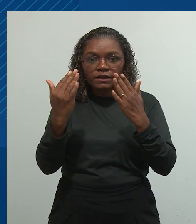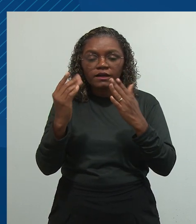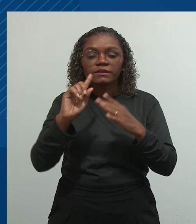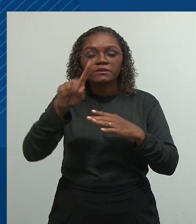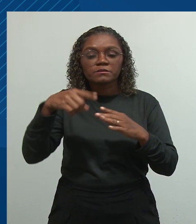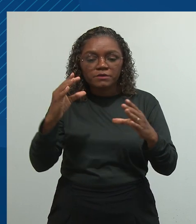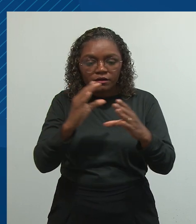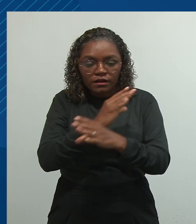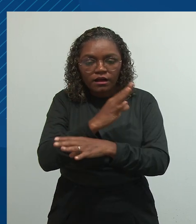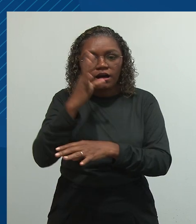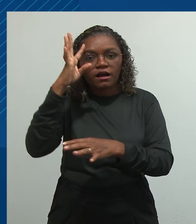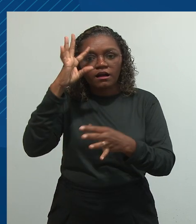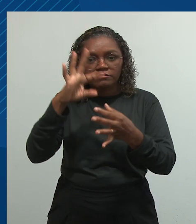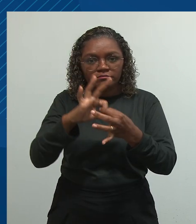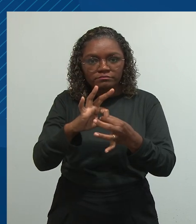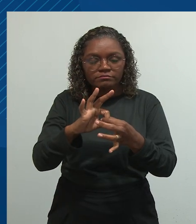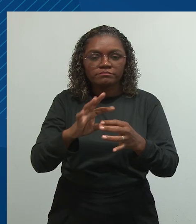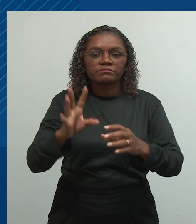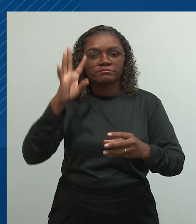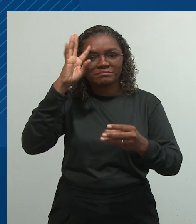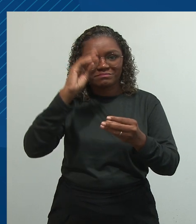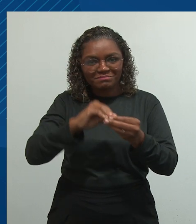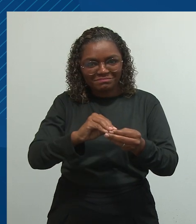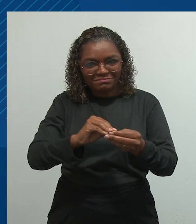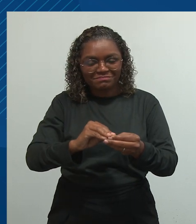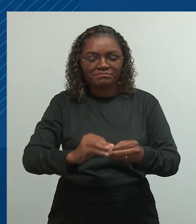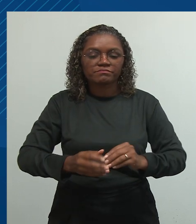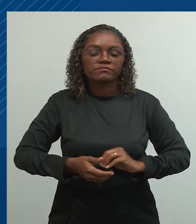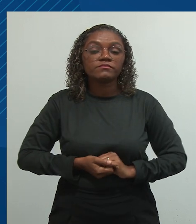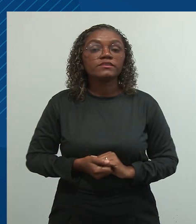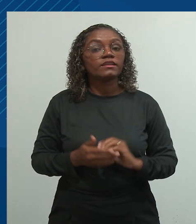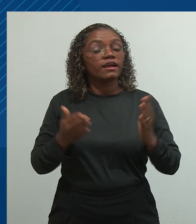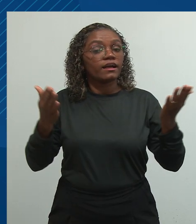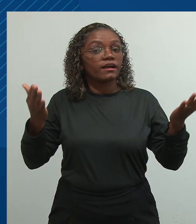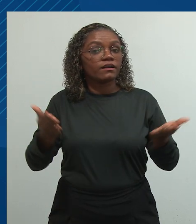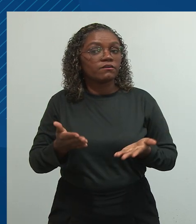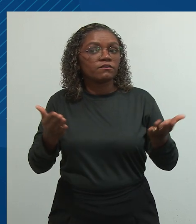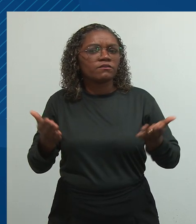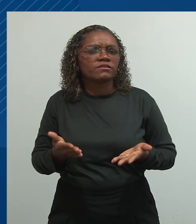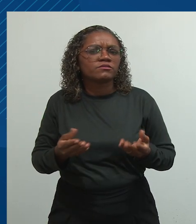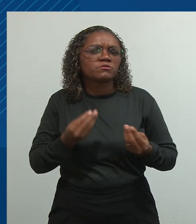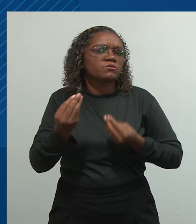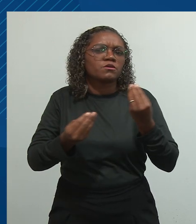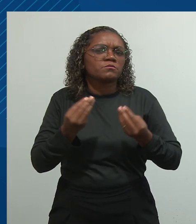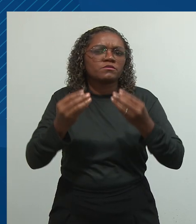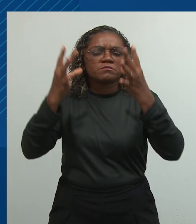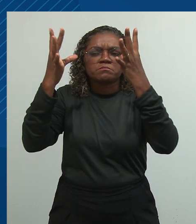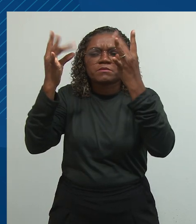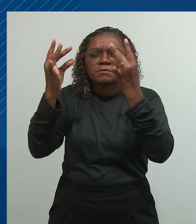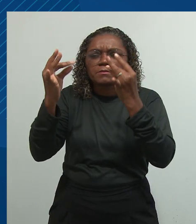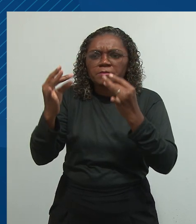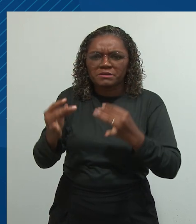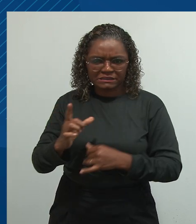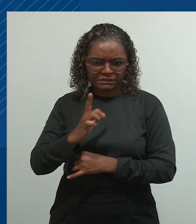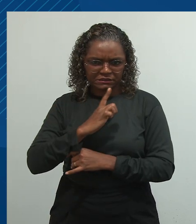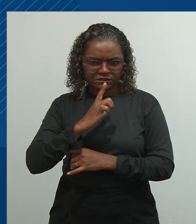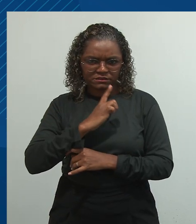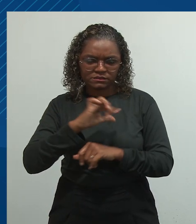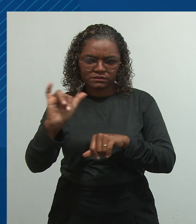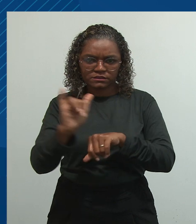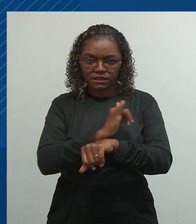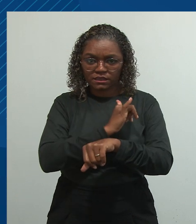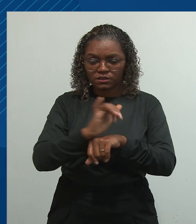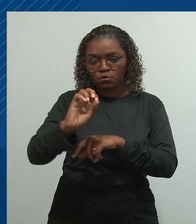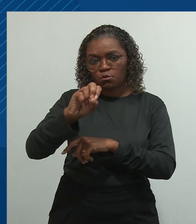algumas conclusões. Escuta isso aí, parente. Agora, como descrever? Existe alguma técnica ou